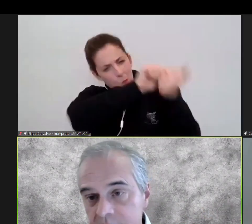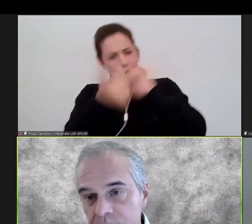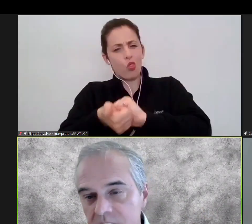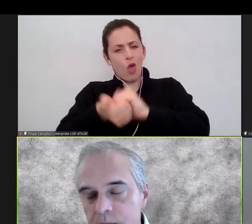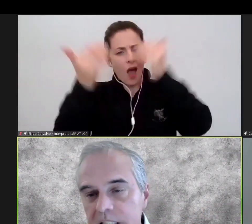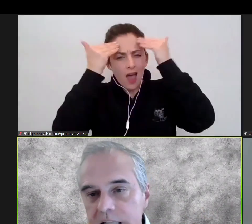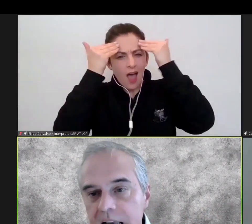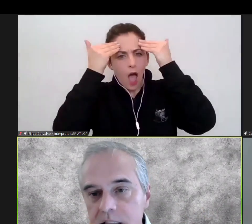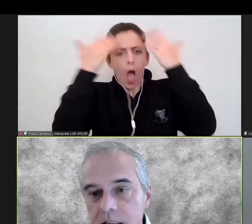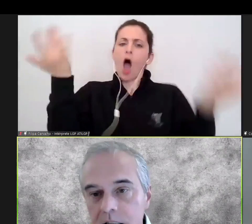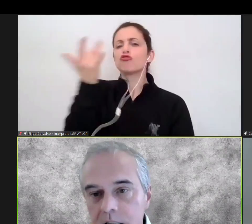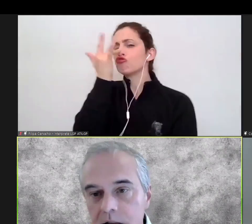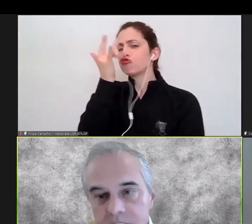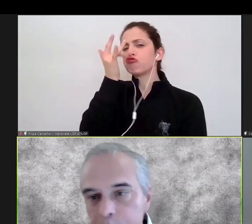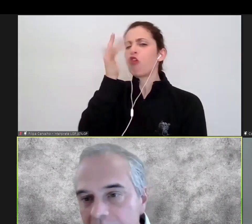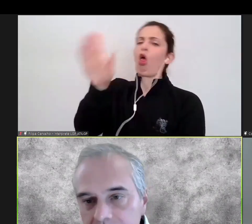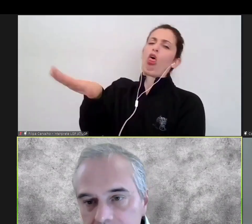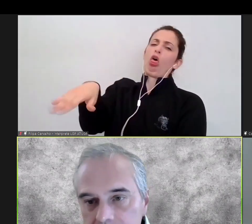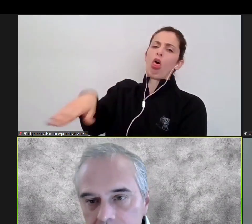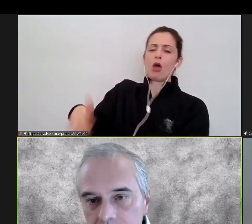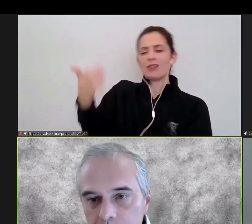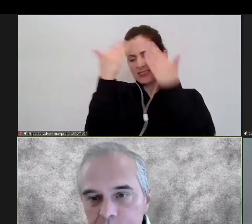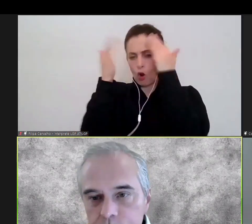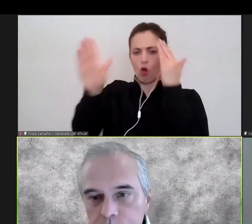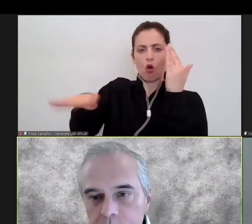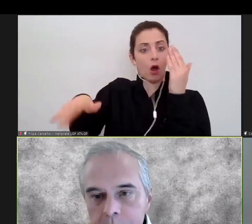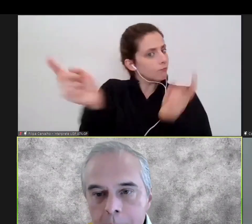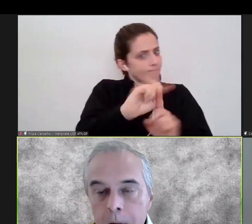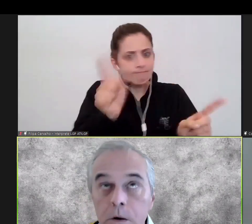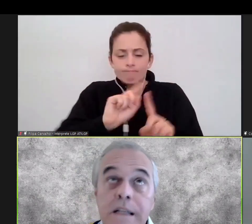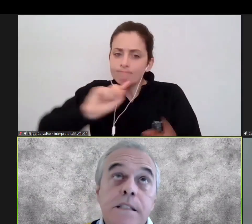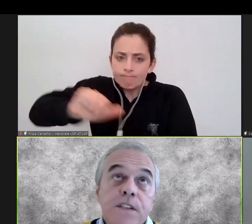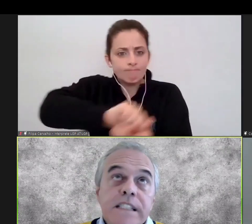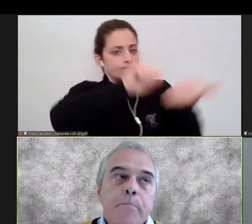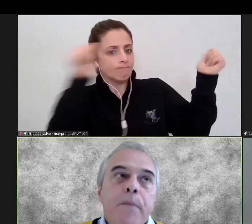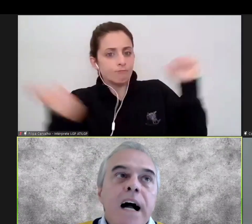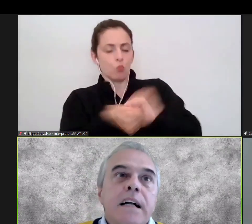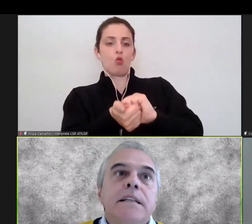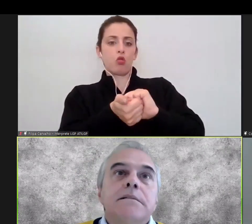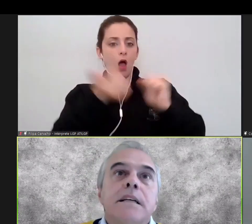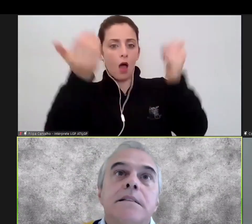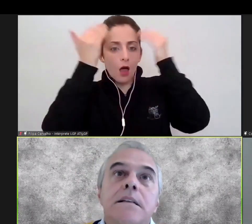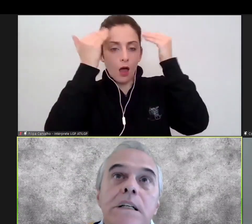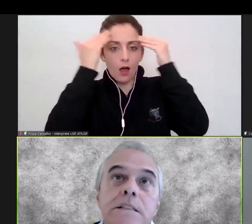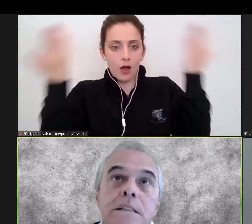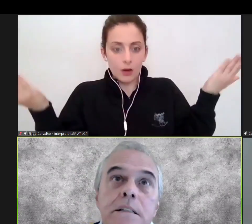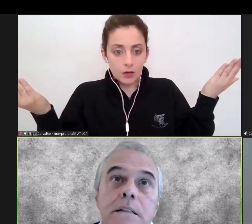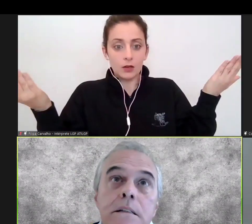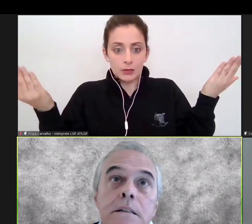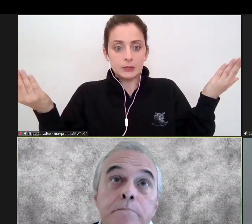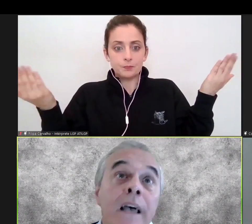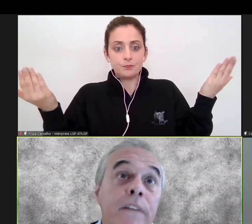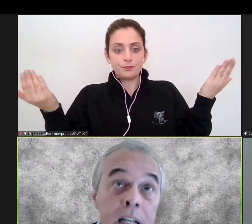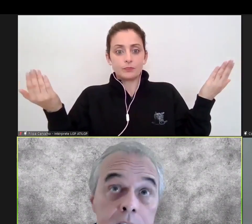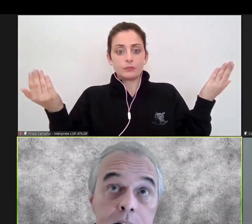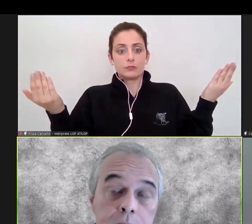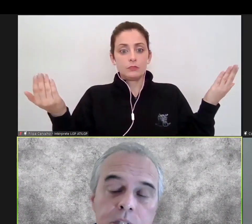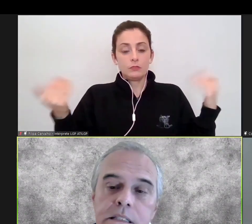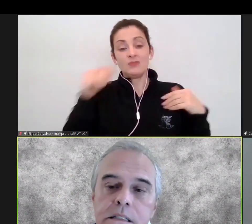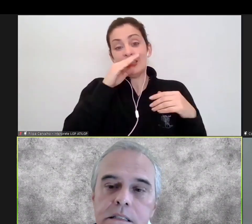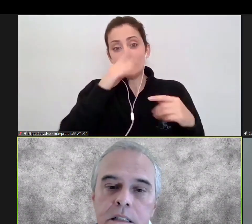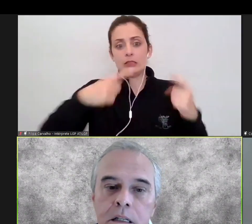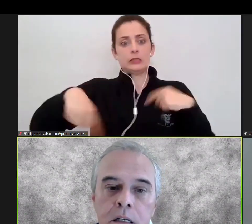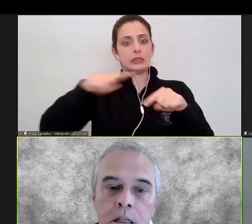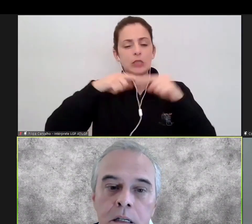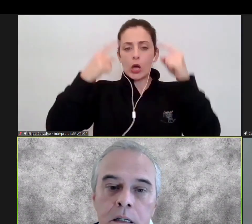tem essa invisibilidade, se apaga a pessoa. Ora, se você apaga dentro dessa lógica perversa, por